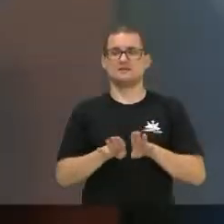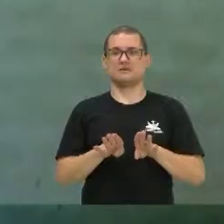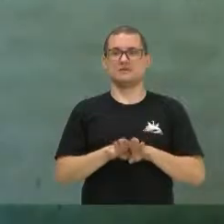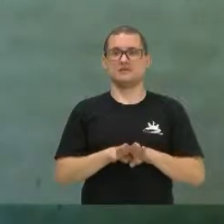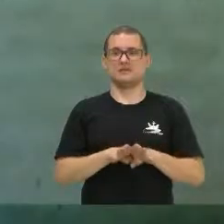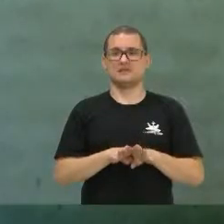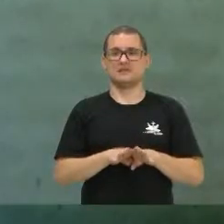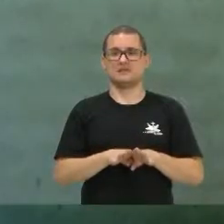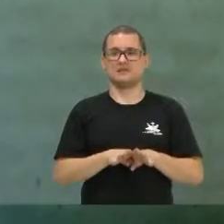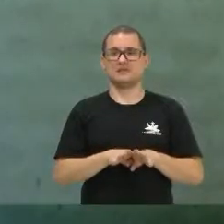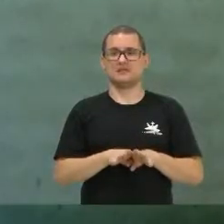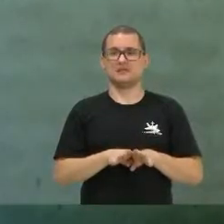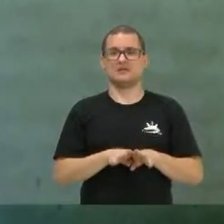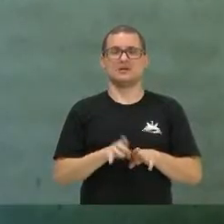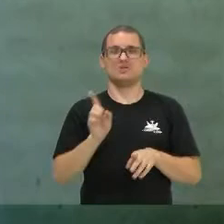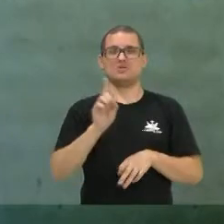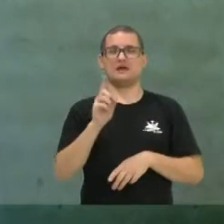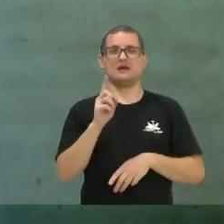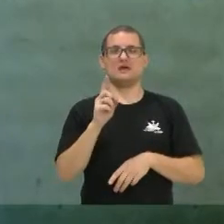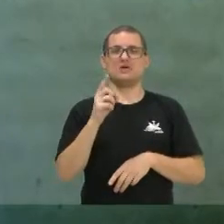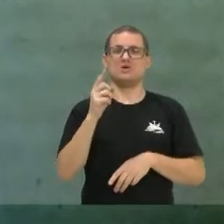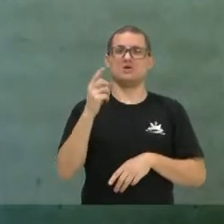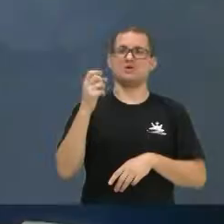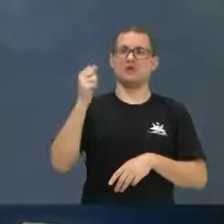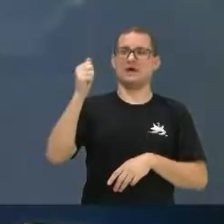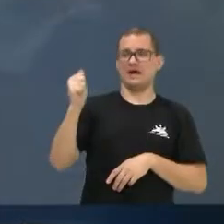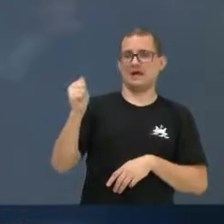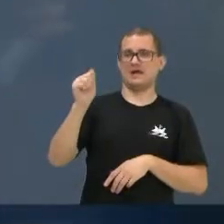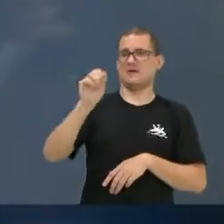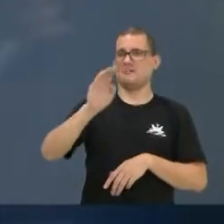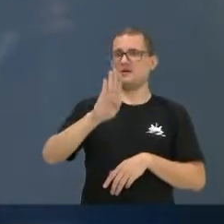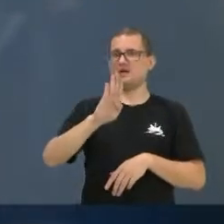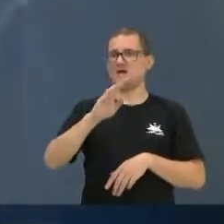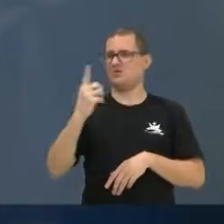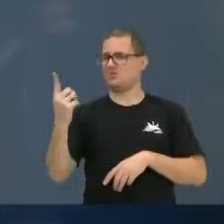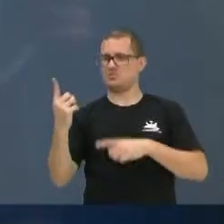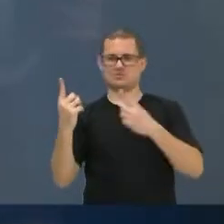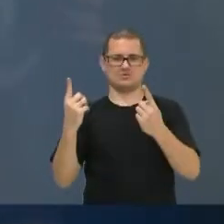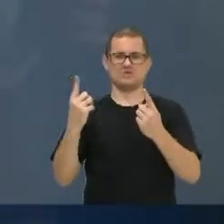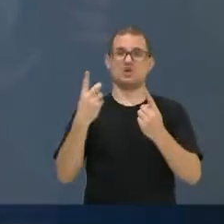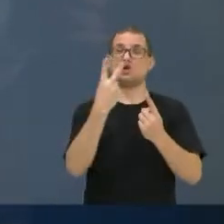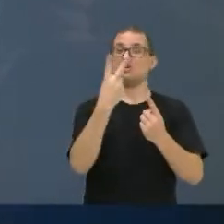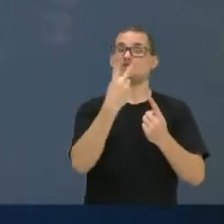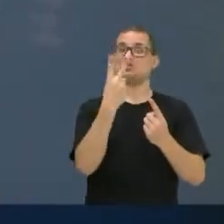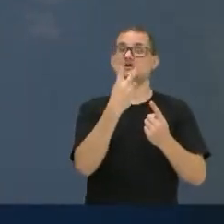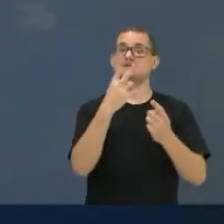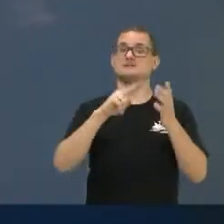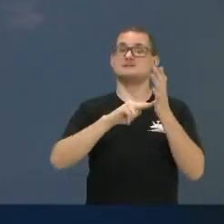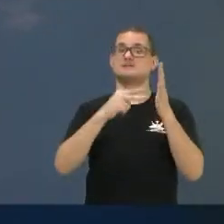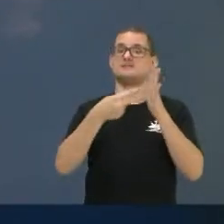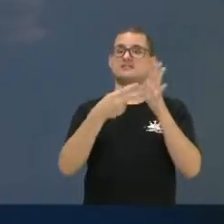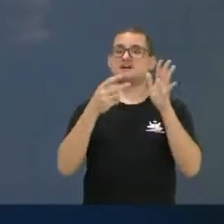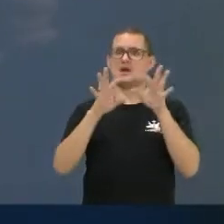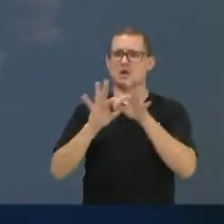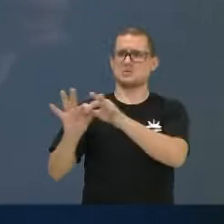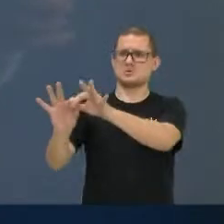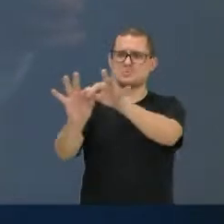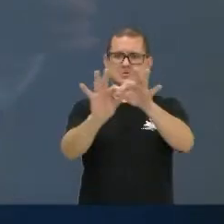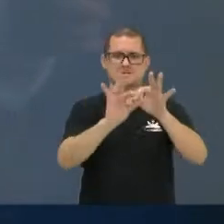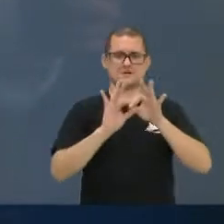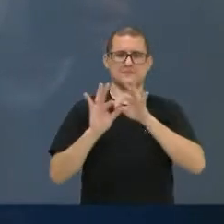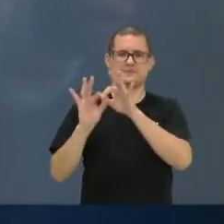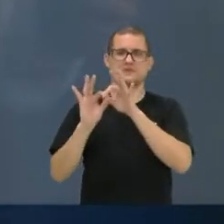não é a e b um e outro dois tem um sentido coletivo são